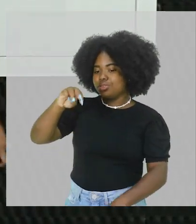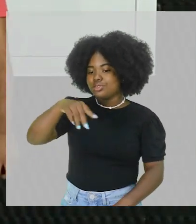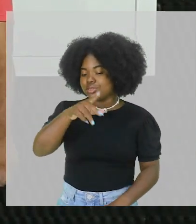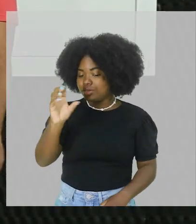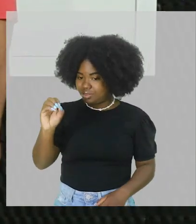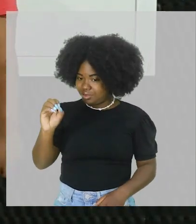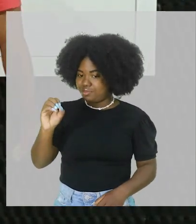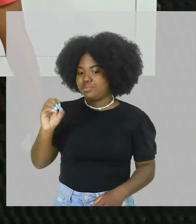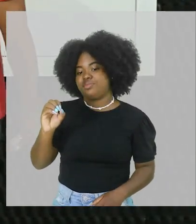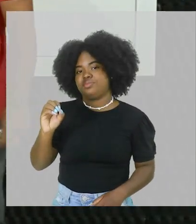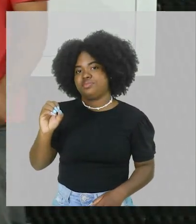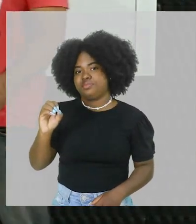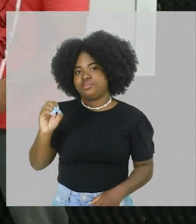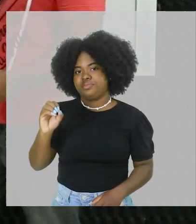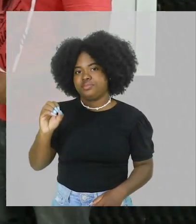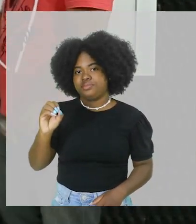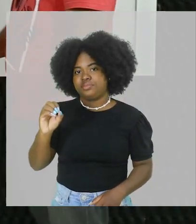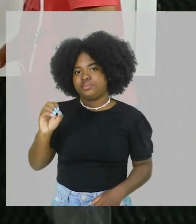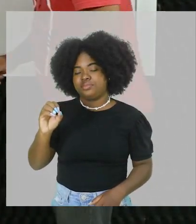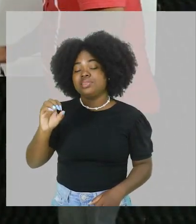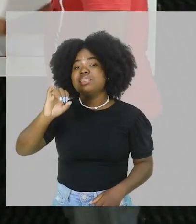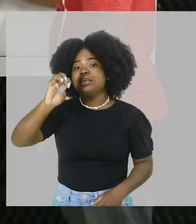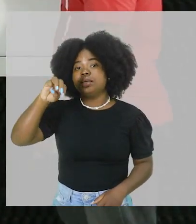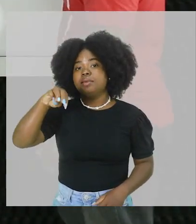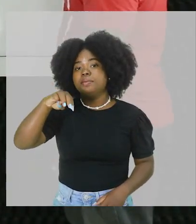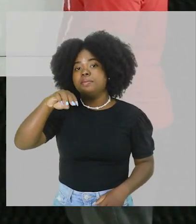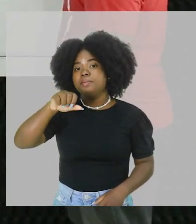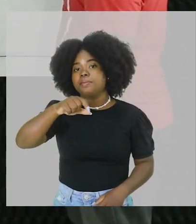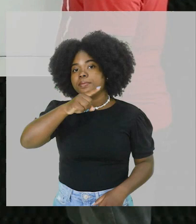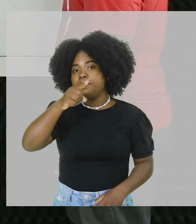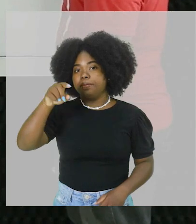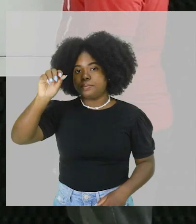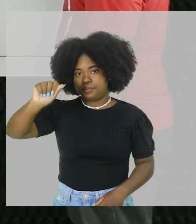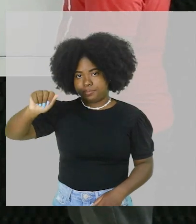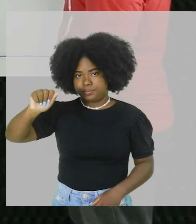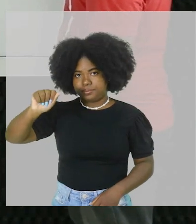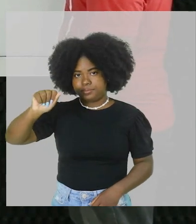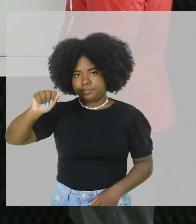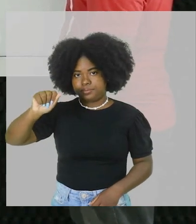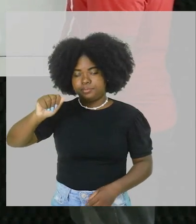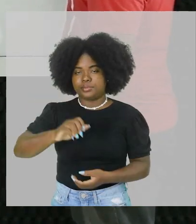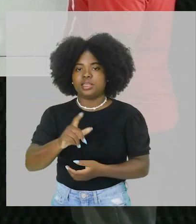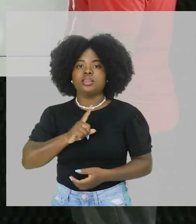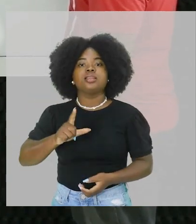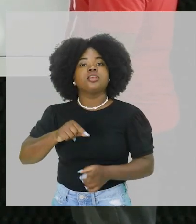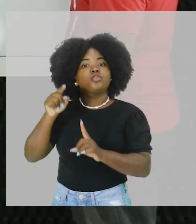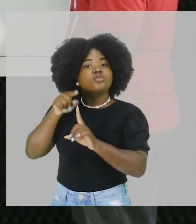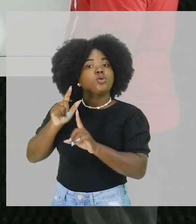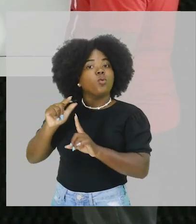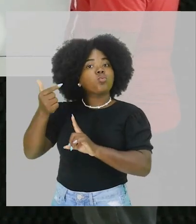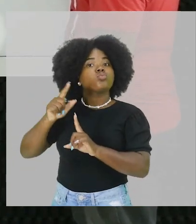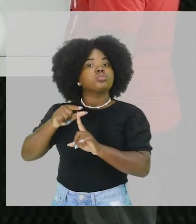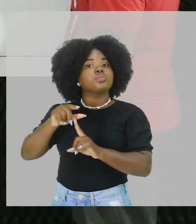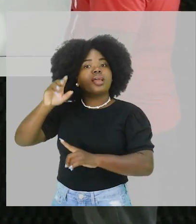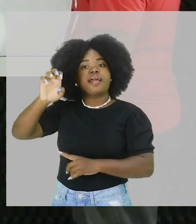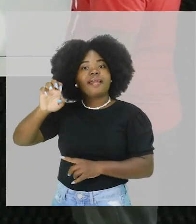ímãs artificiais, ou eletroímãs, certo? Então,